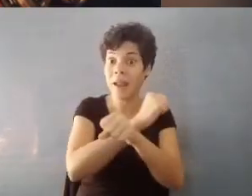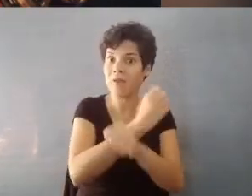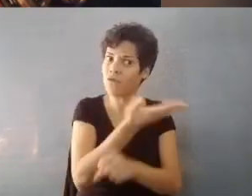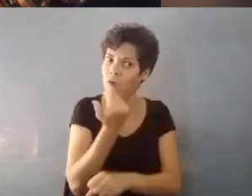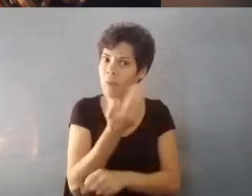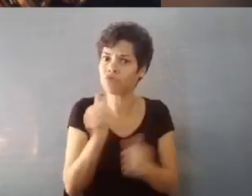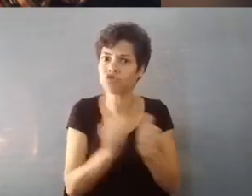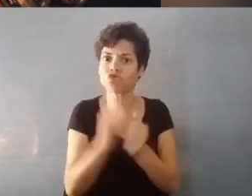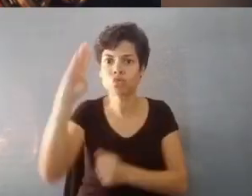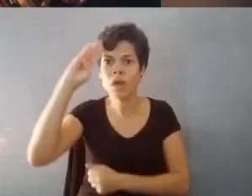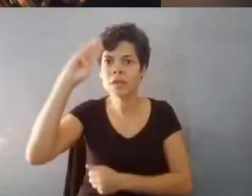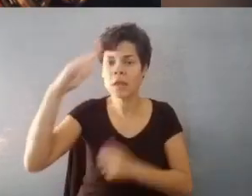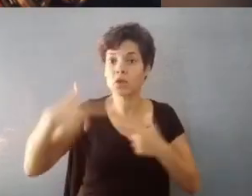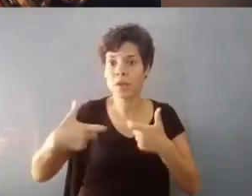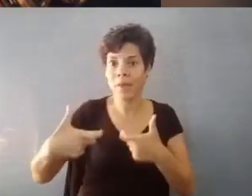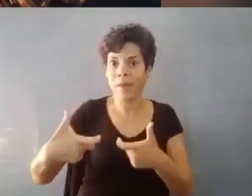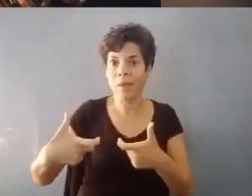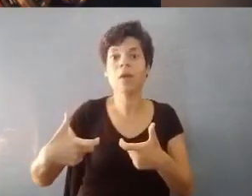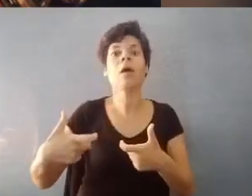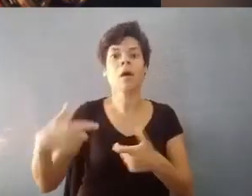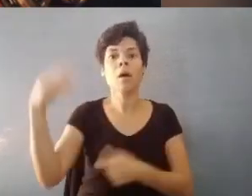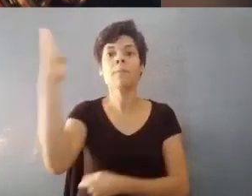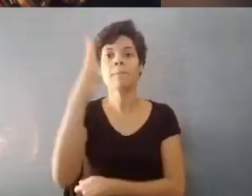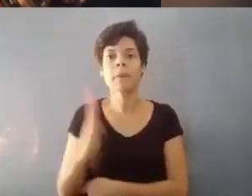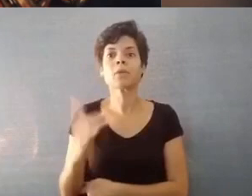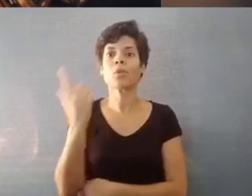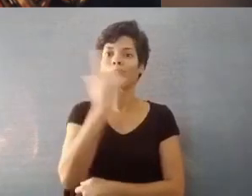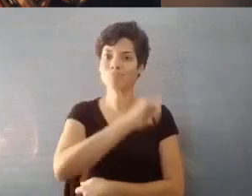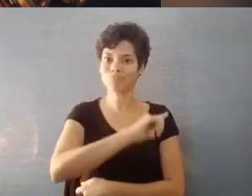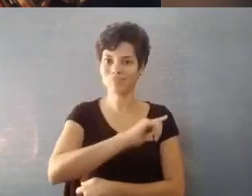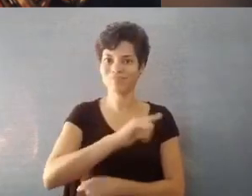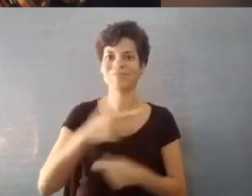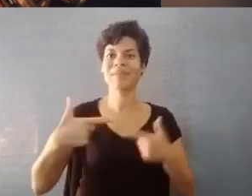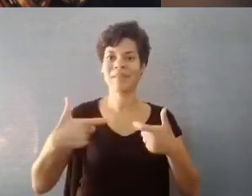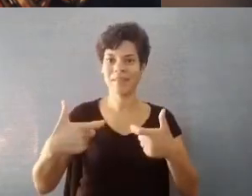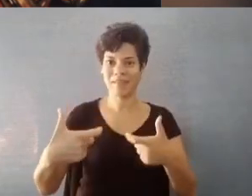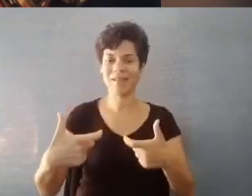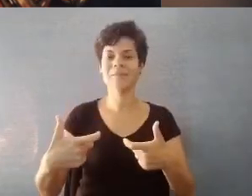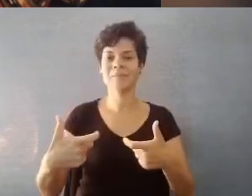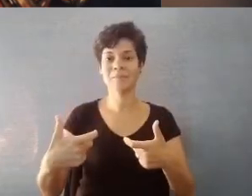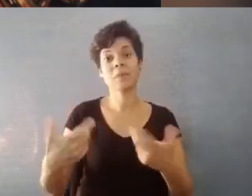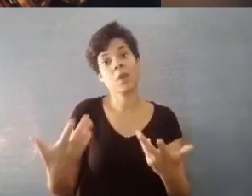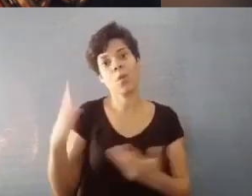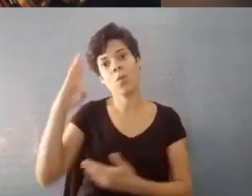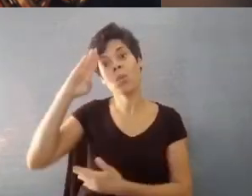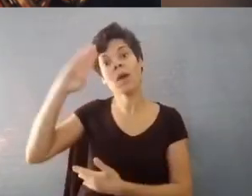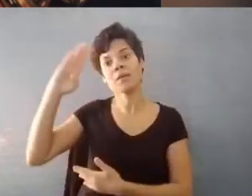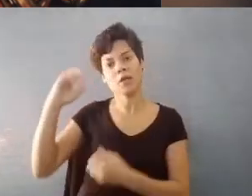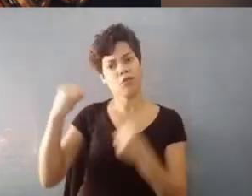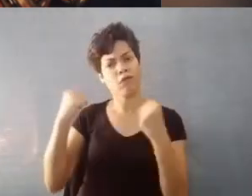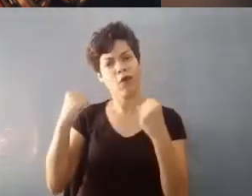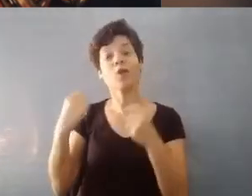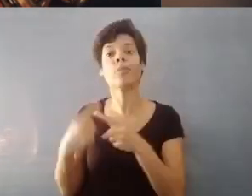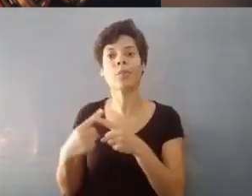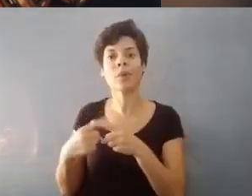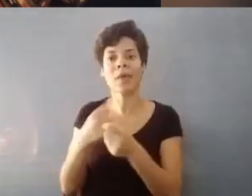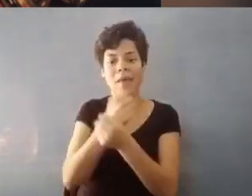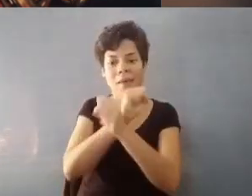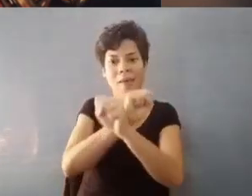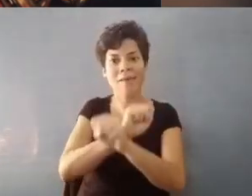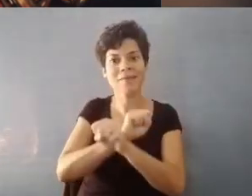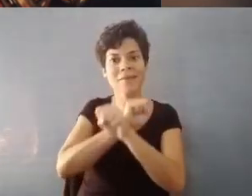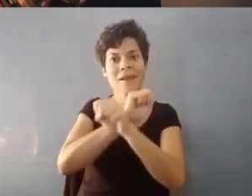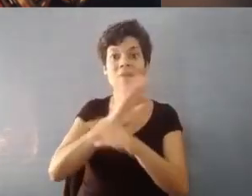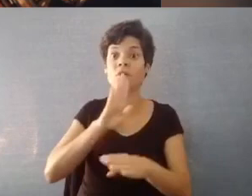Brasil venceu a guerra e o exército ficou fortalecido. Então, os